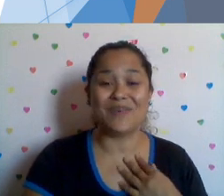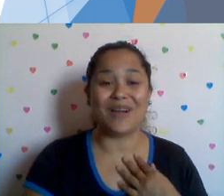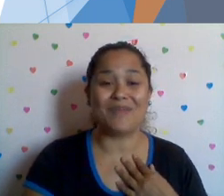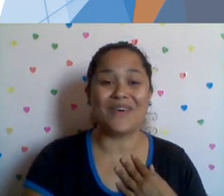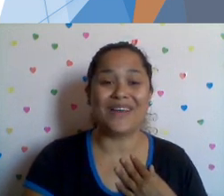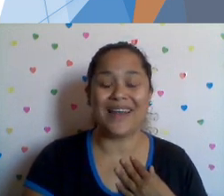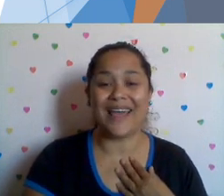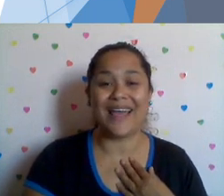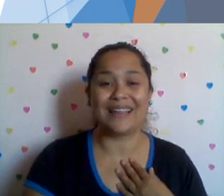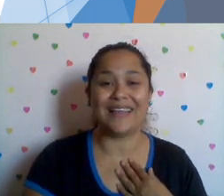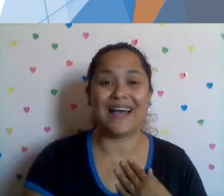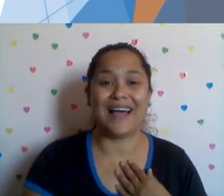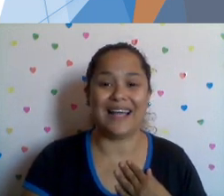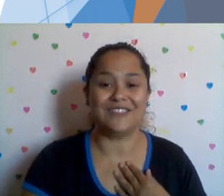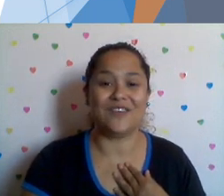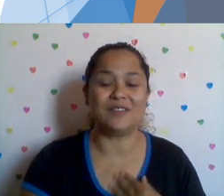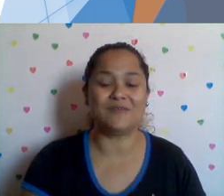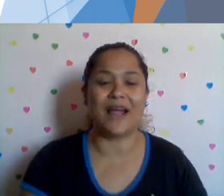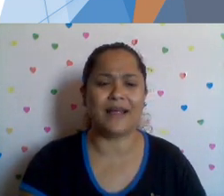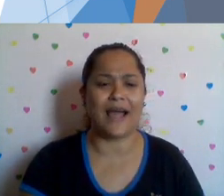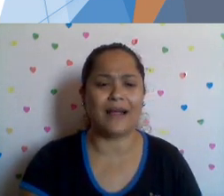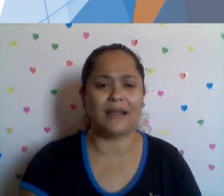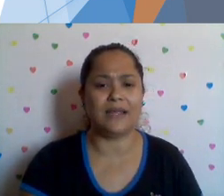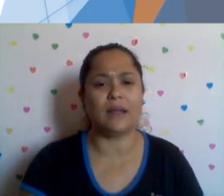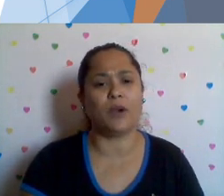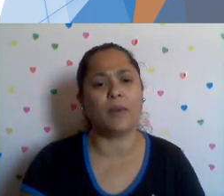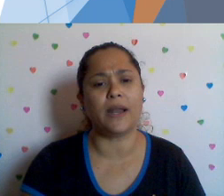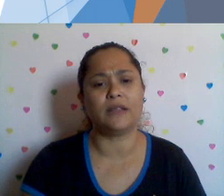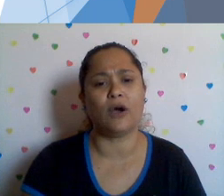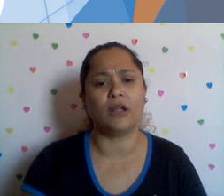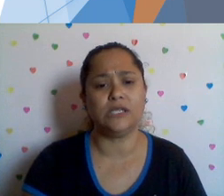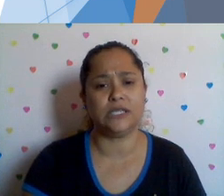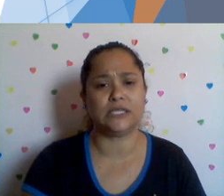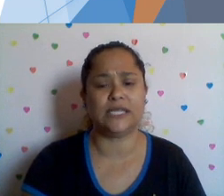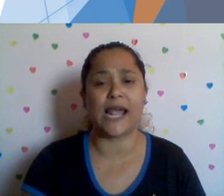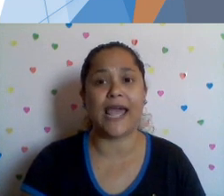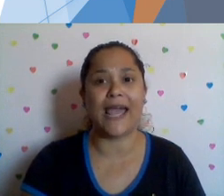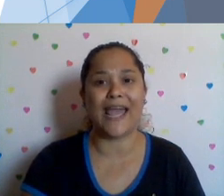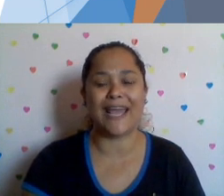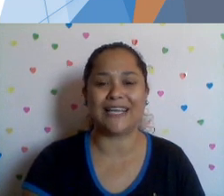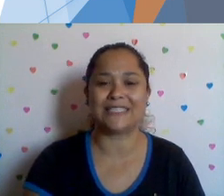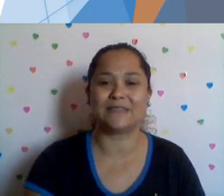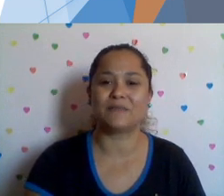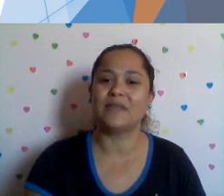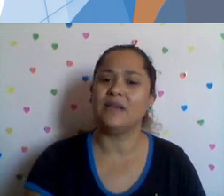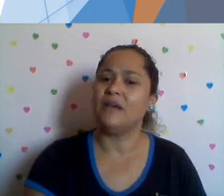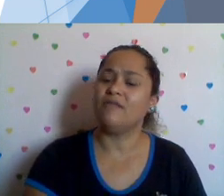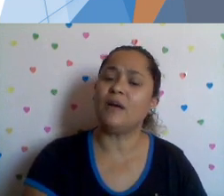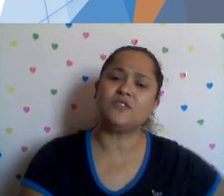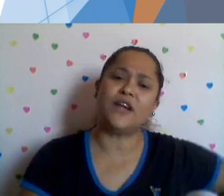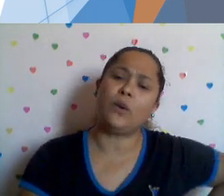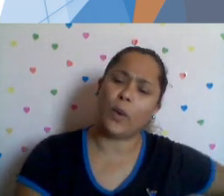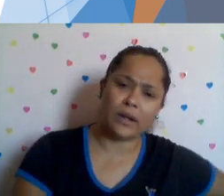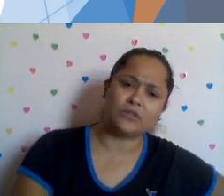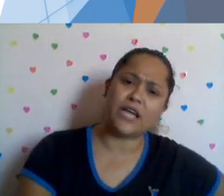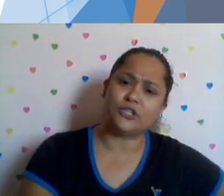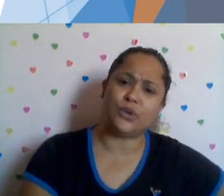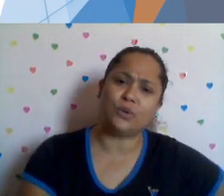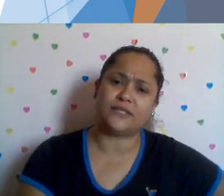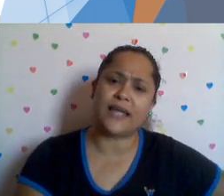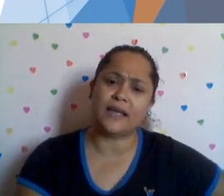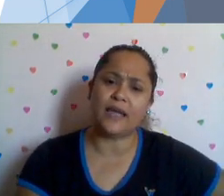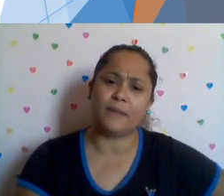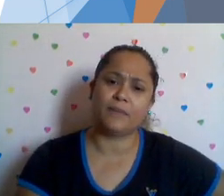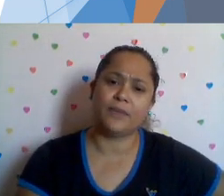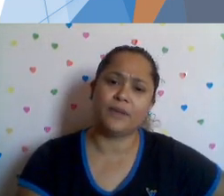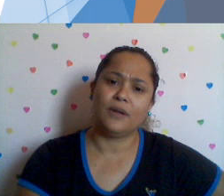1, 2, 3 borboletas. Vamos marcar ali na borboleta, ó. 3. Vamos ver quantos